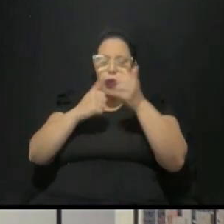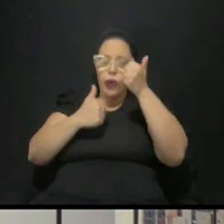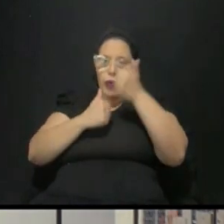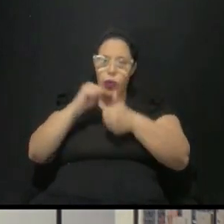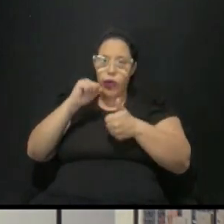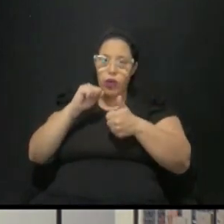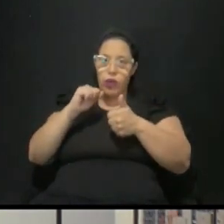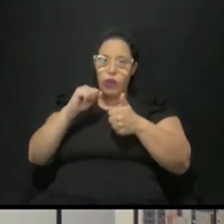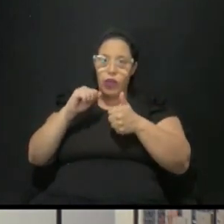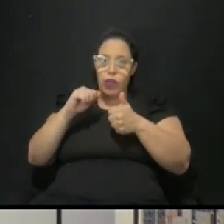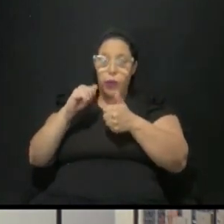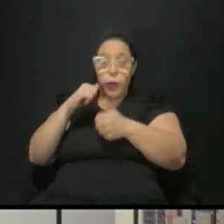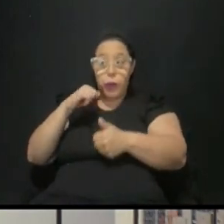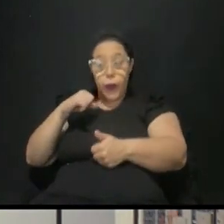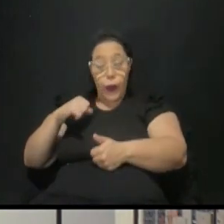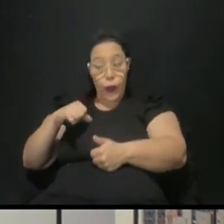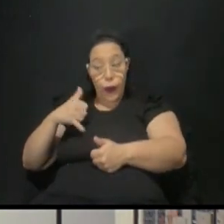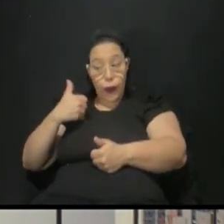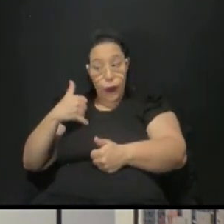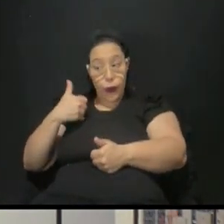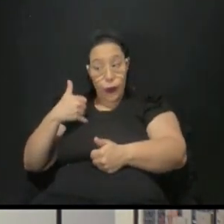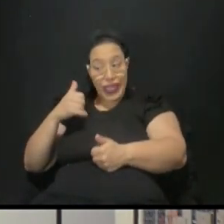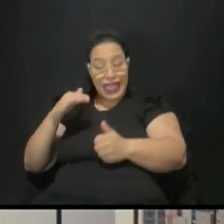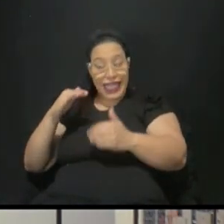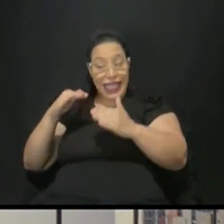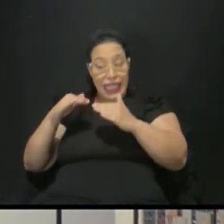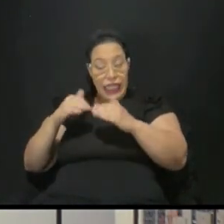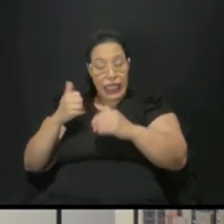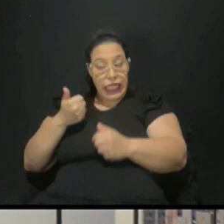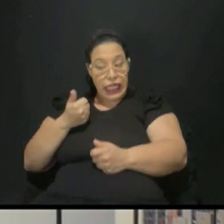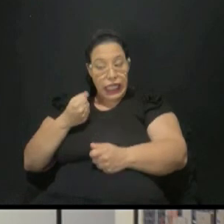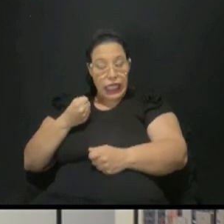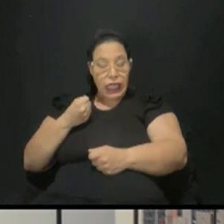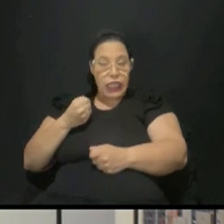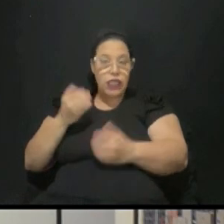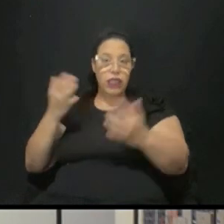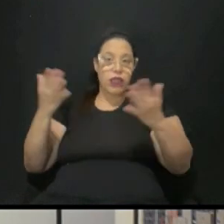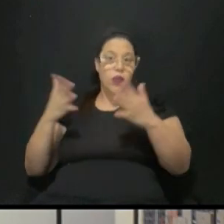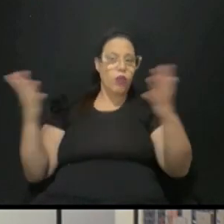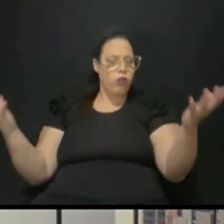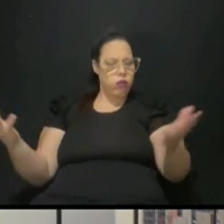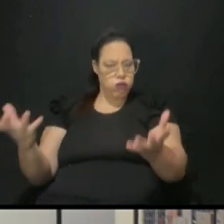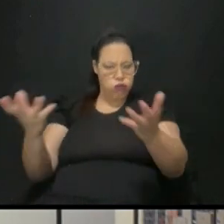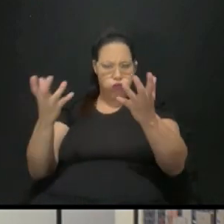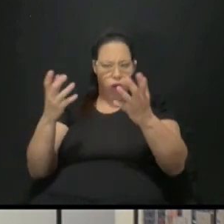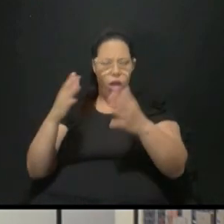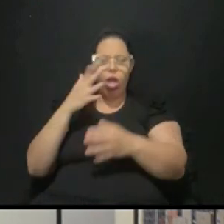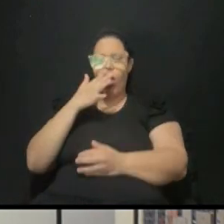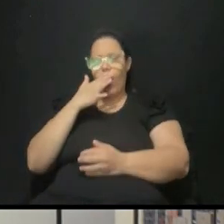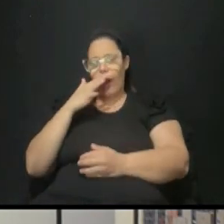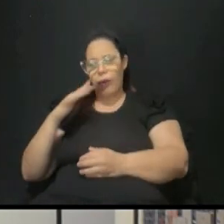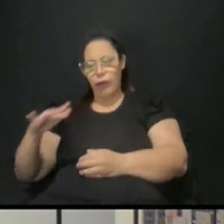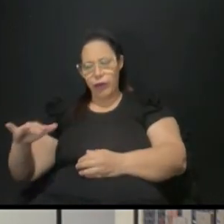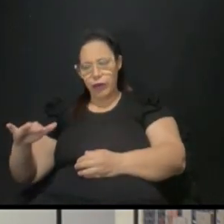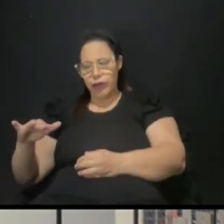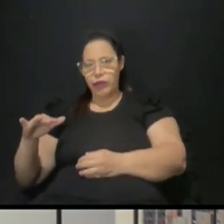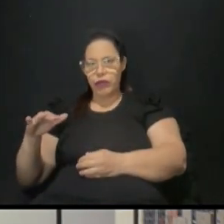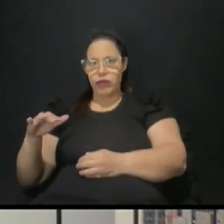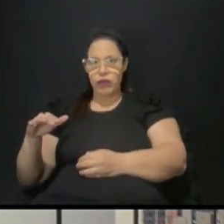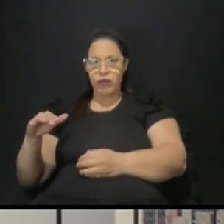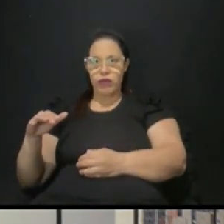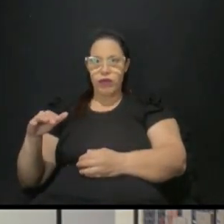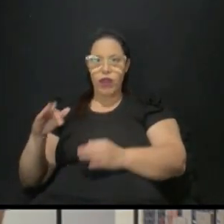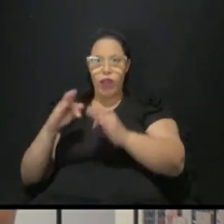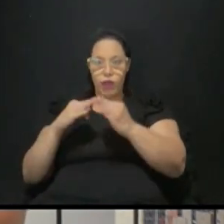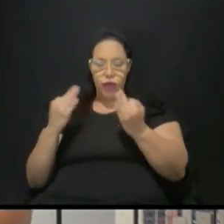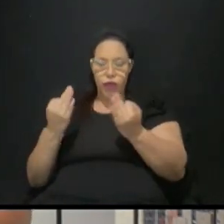né? Foi o professor, inclusive, que mencionou. E essa questão de já incentivar a criança e incentivar a família a levar essa